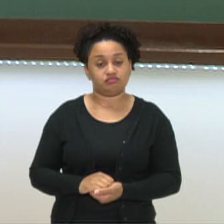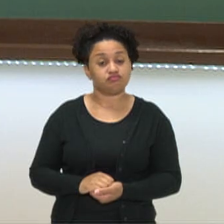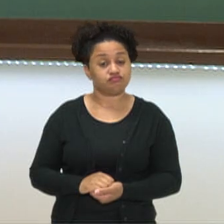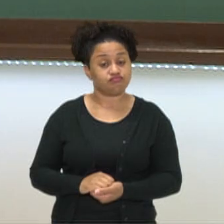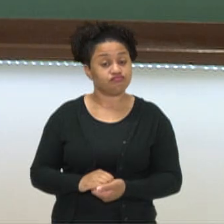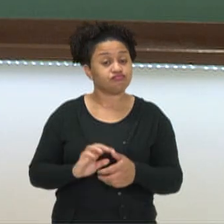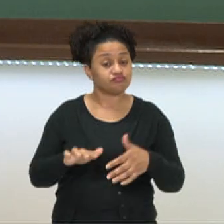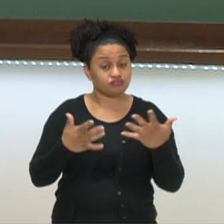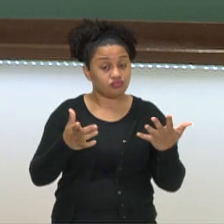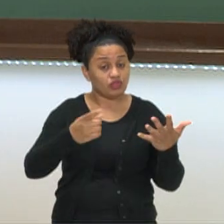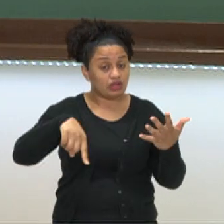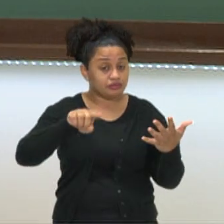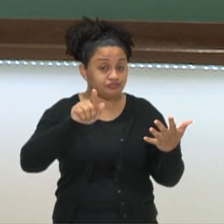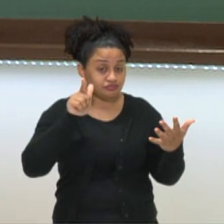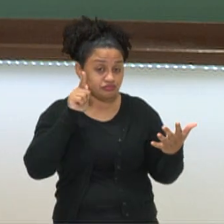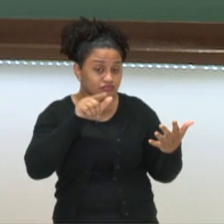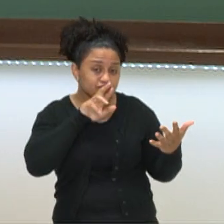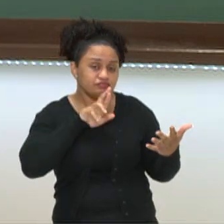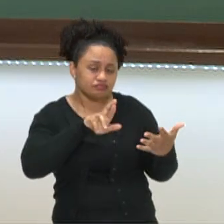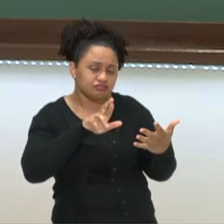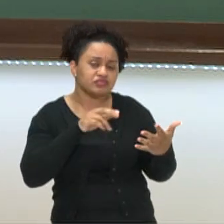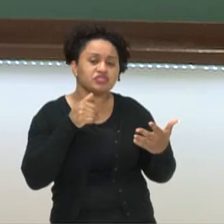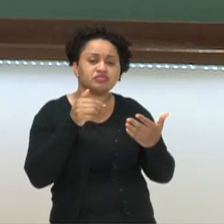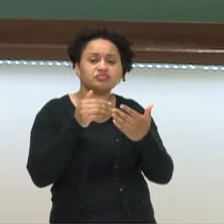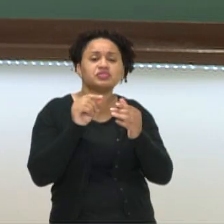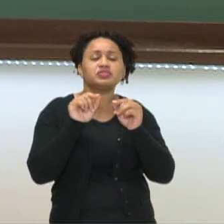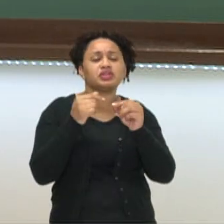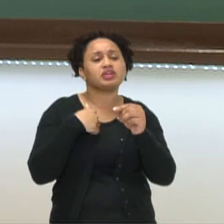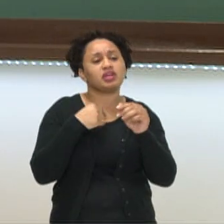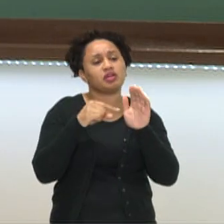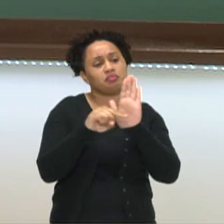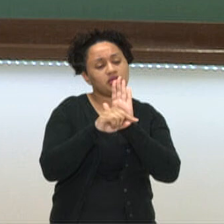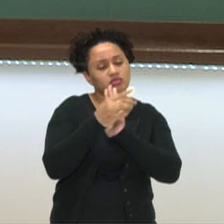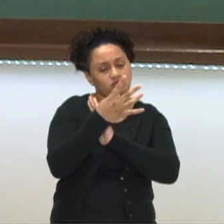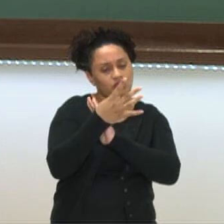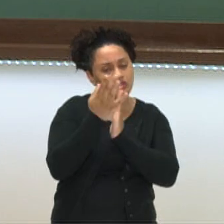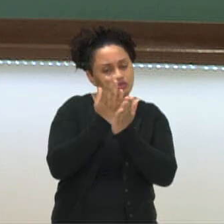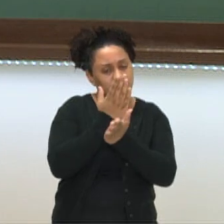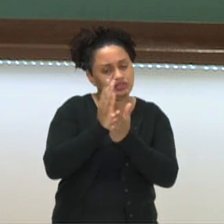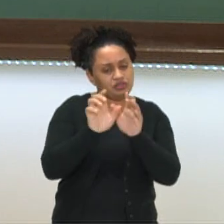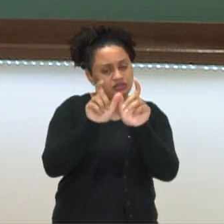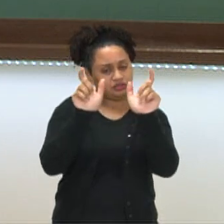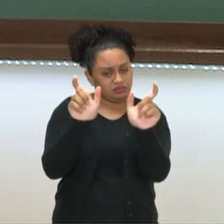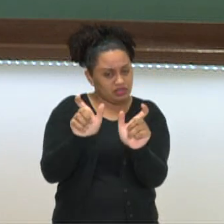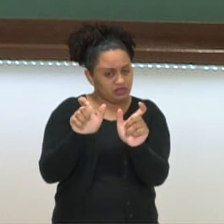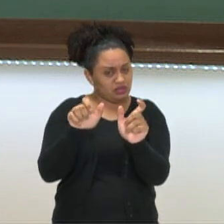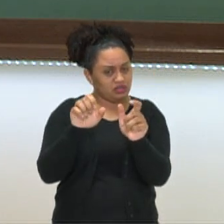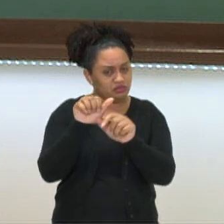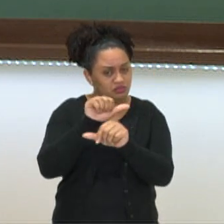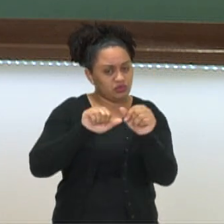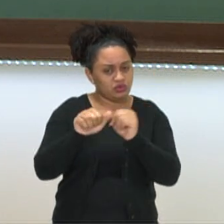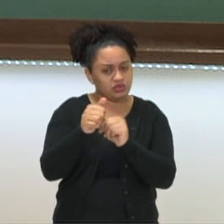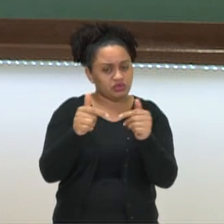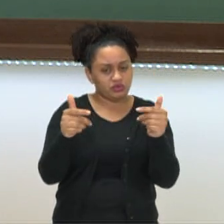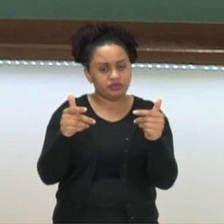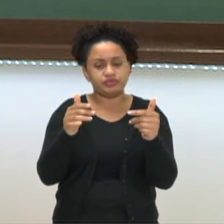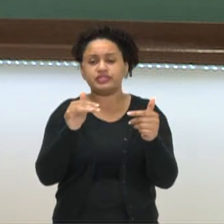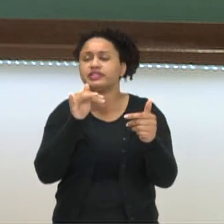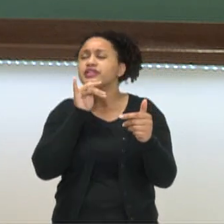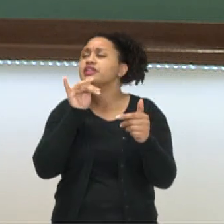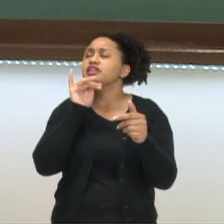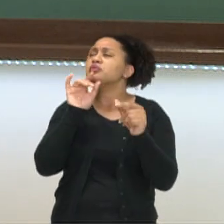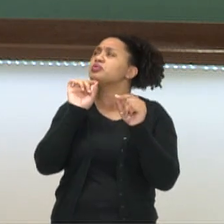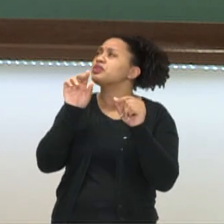Vamos lá. Conseguiu? Você abriu aquele menos 4x, transformou em outras coisas? Por exemplo, o que,